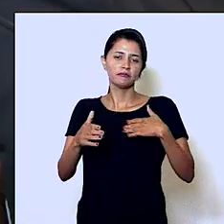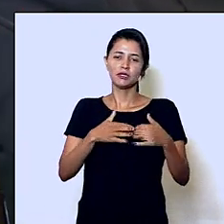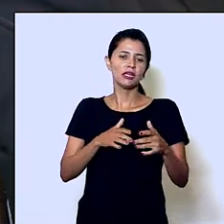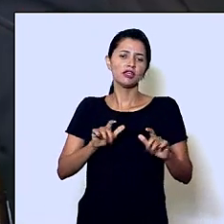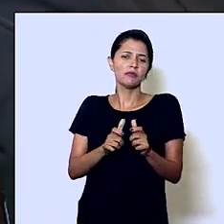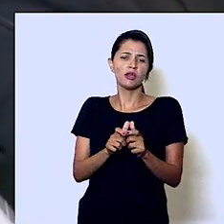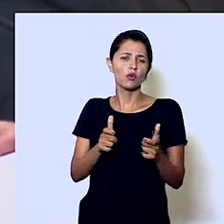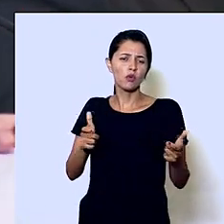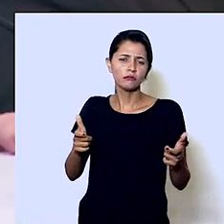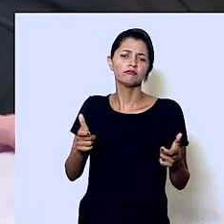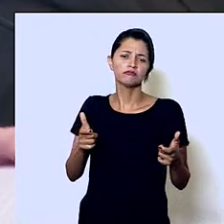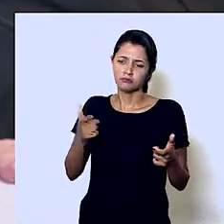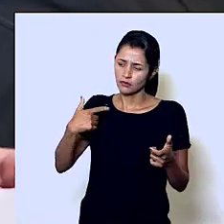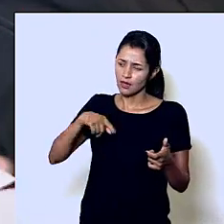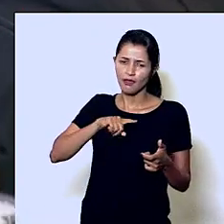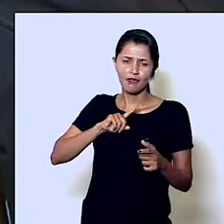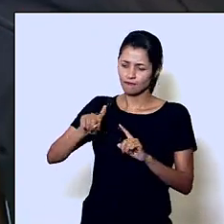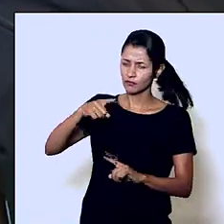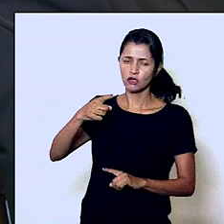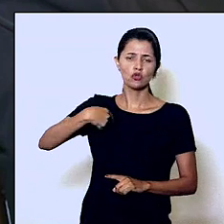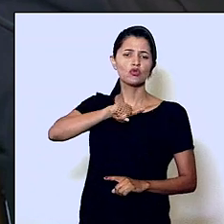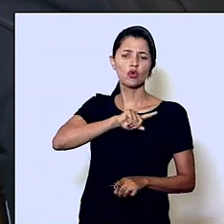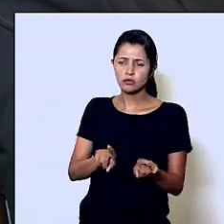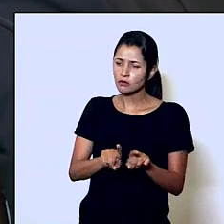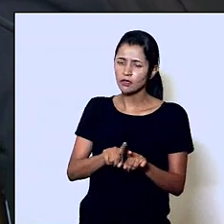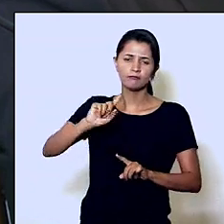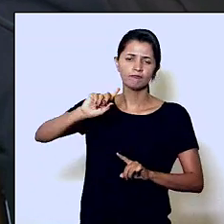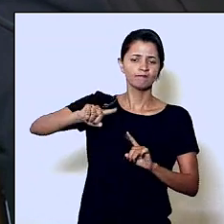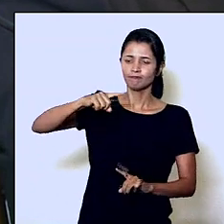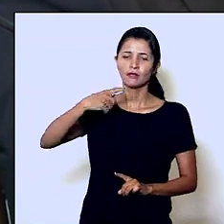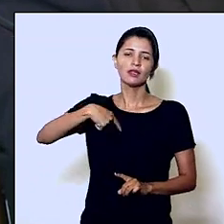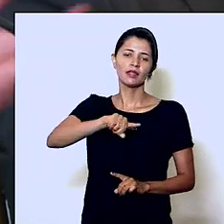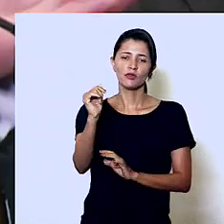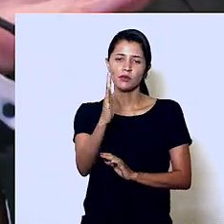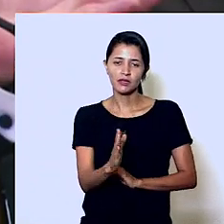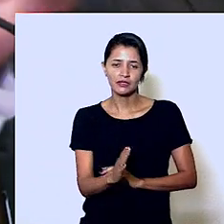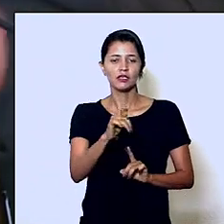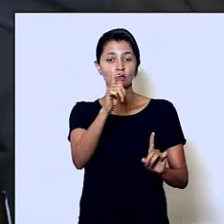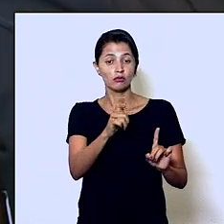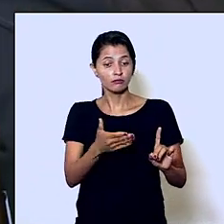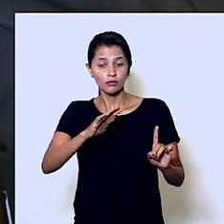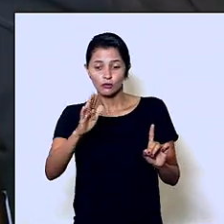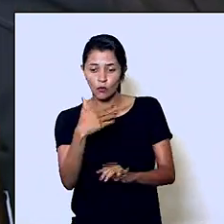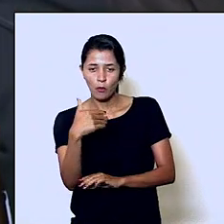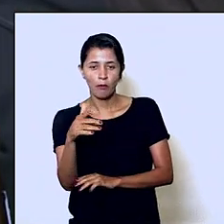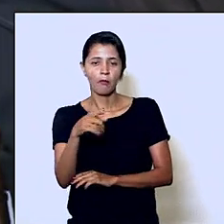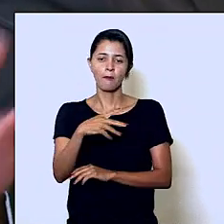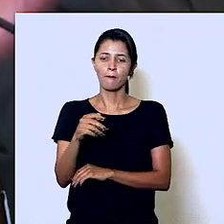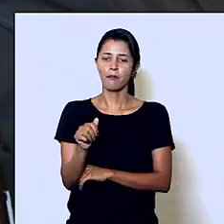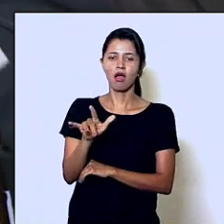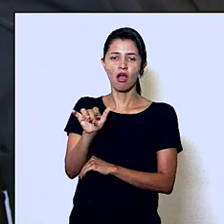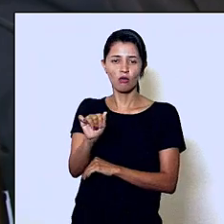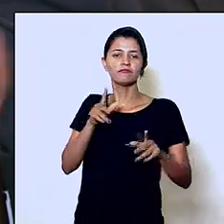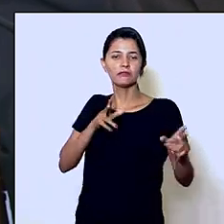nós, é o êxito do Brasil, é o êxito do embaixador Paulo Tarso, e eu acho que nada mais justo, portanto, senhor chanceler, o